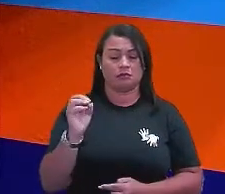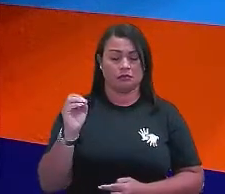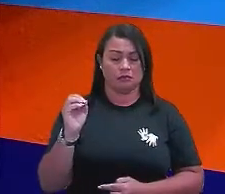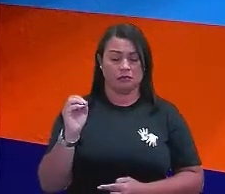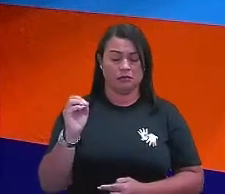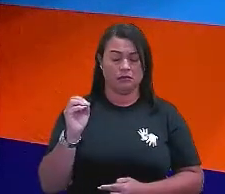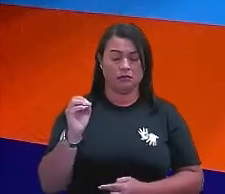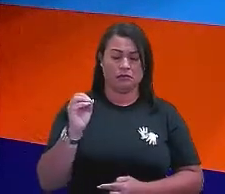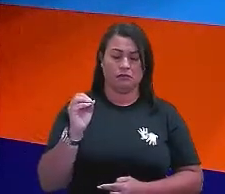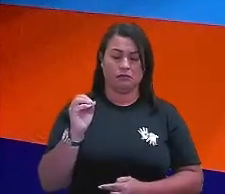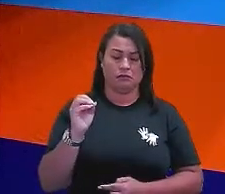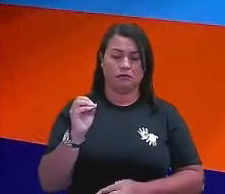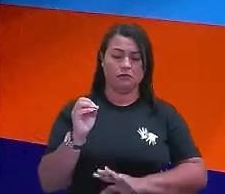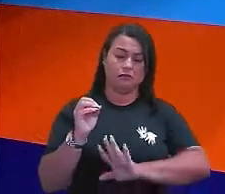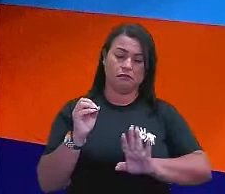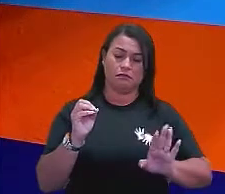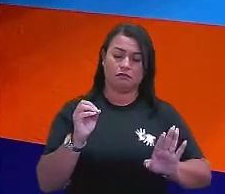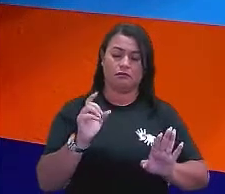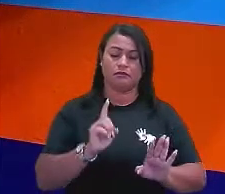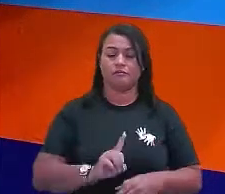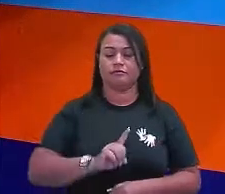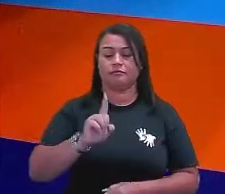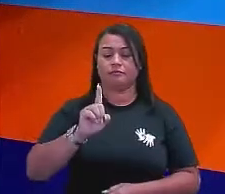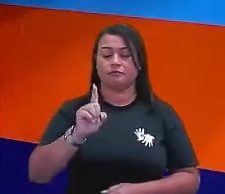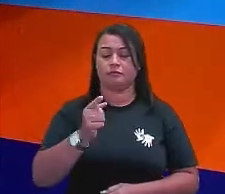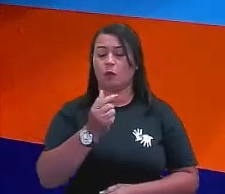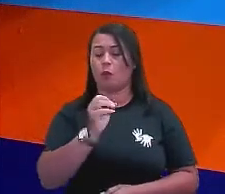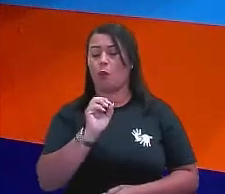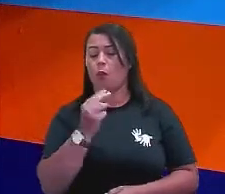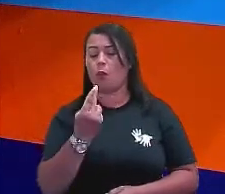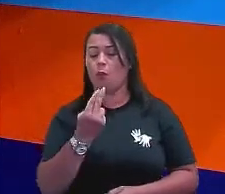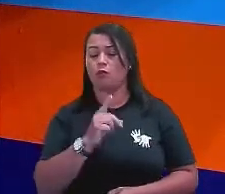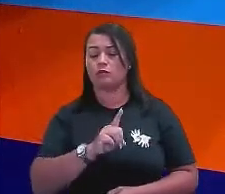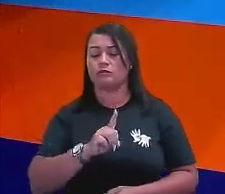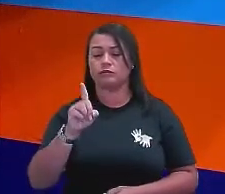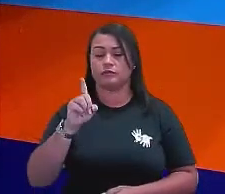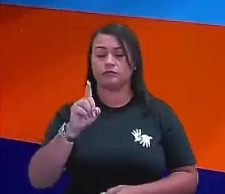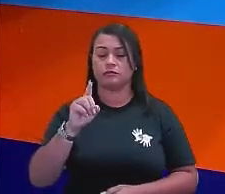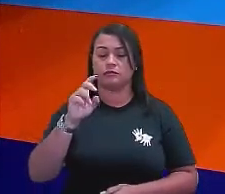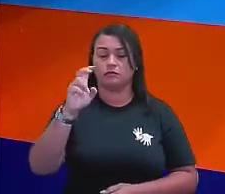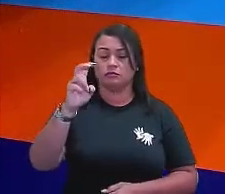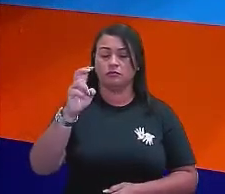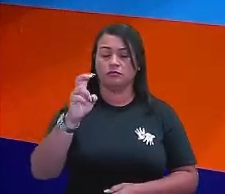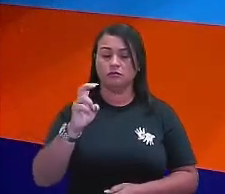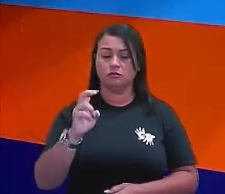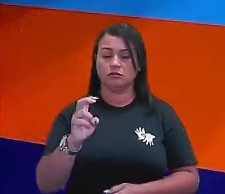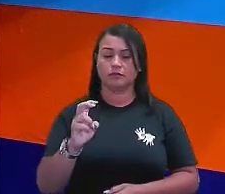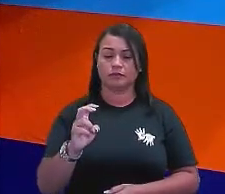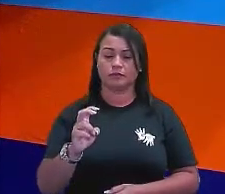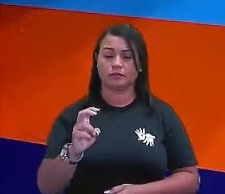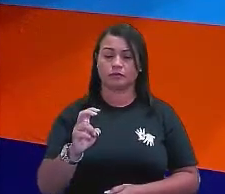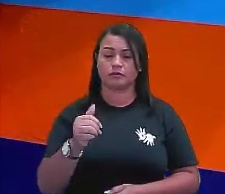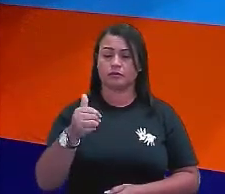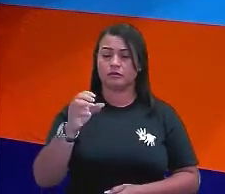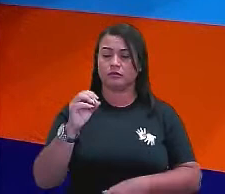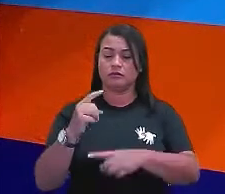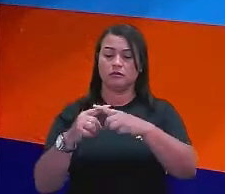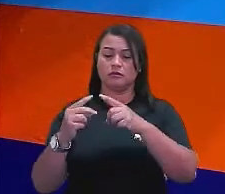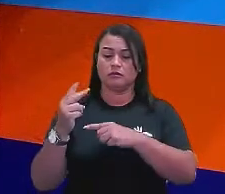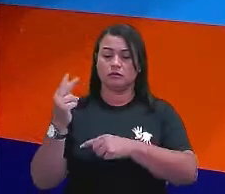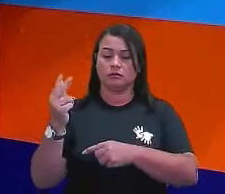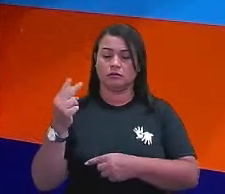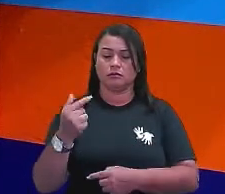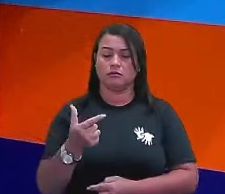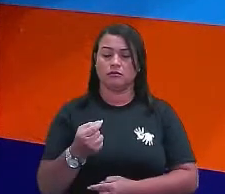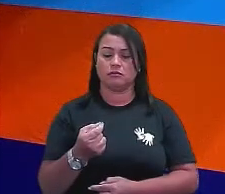100. Essa é uma forma. Ou então eu posso só baixar o 5 aqui, ó, multiplicar aqui, que já vai